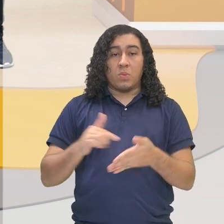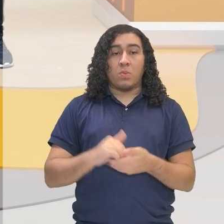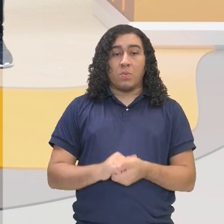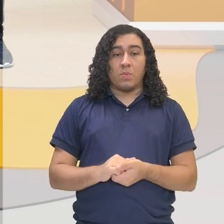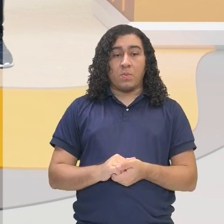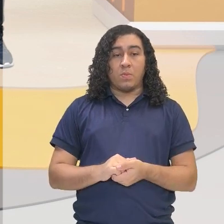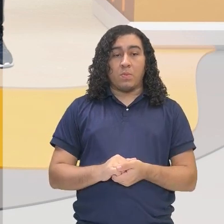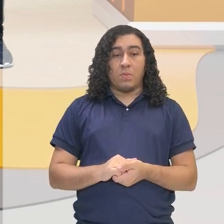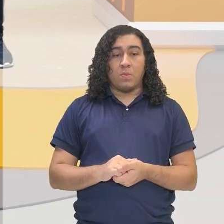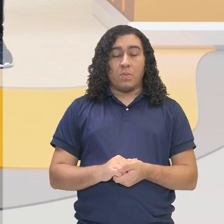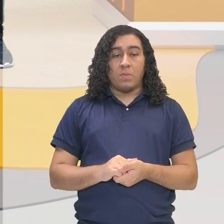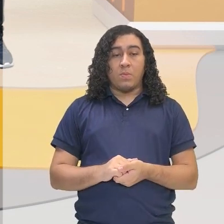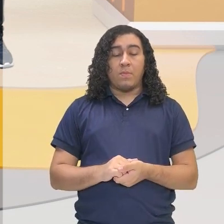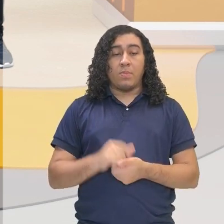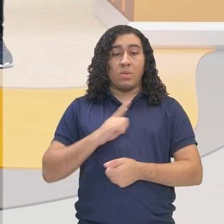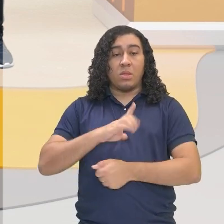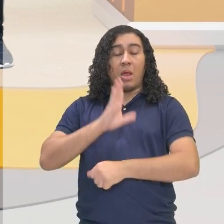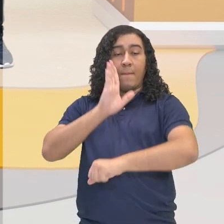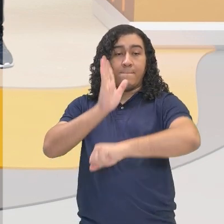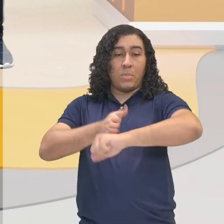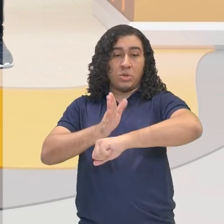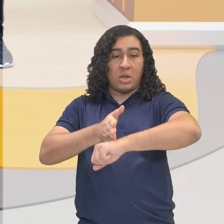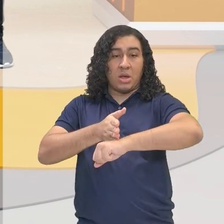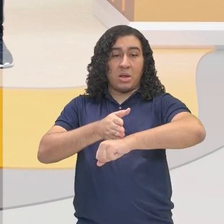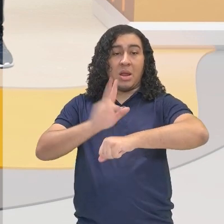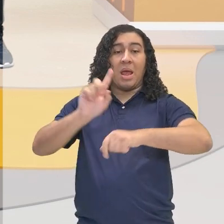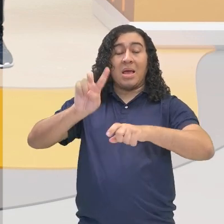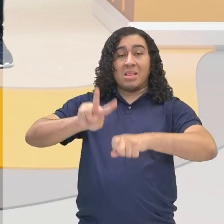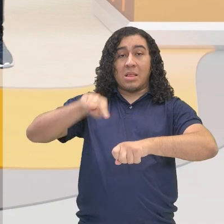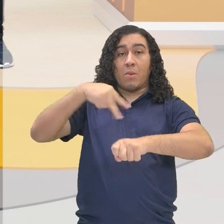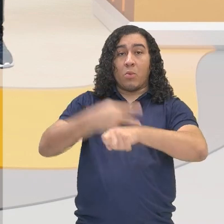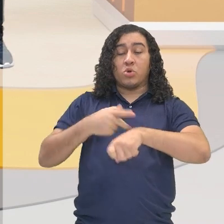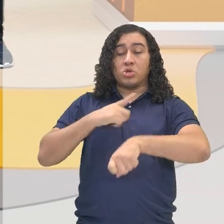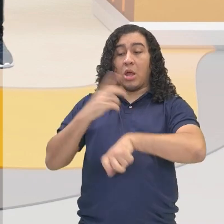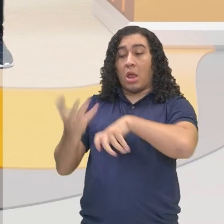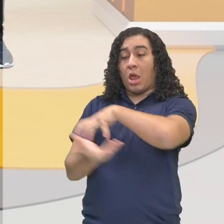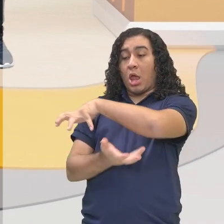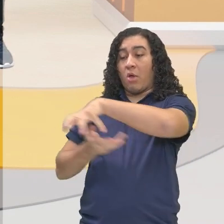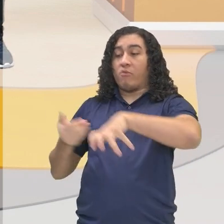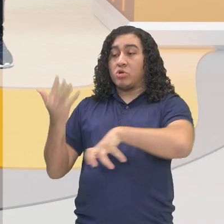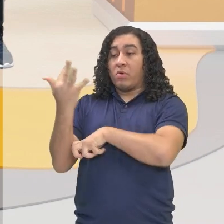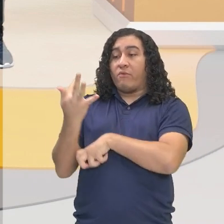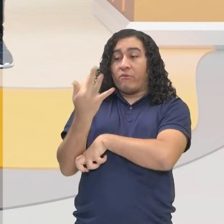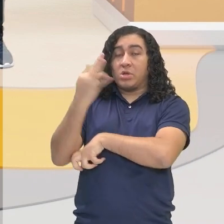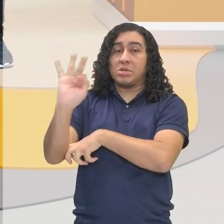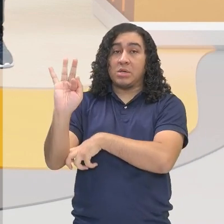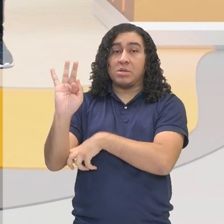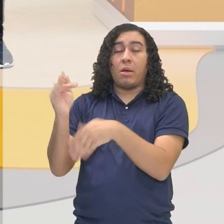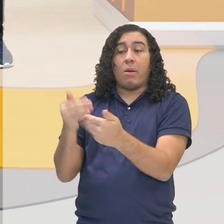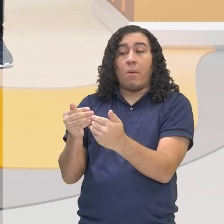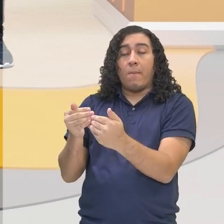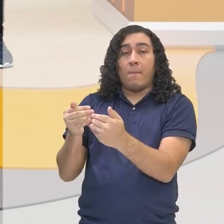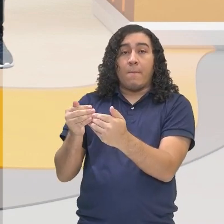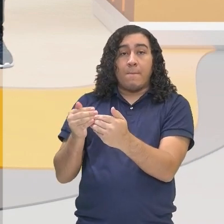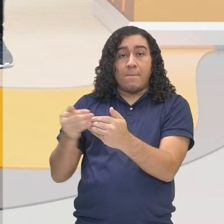1789, com a chamada Revolução Francesa, né, dar-se início à Idade